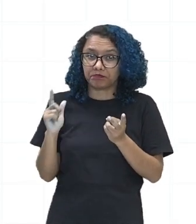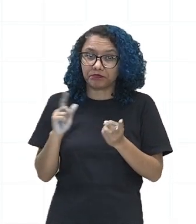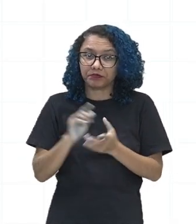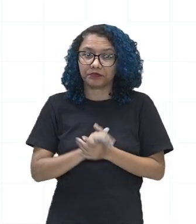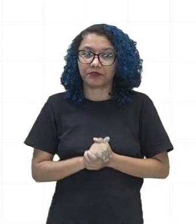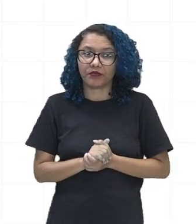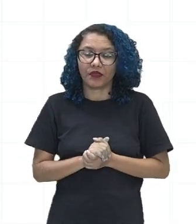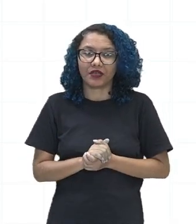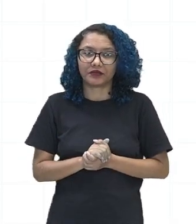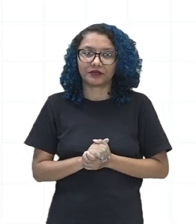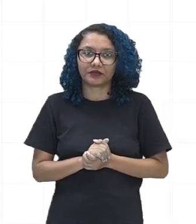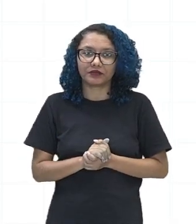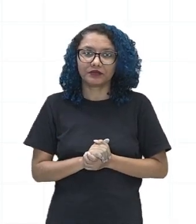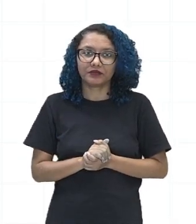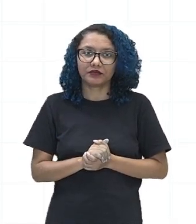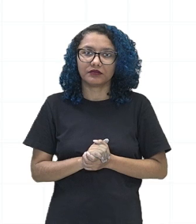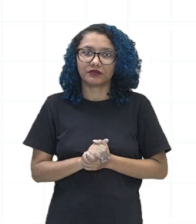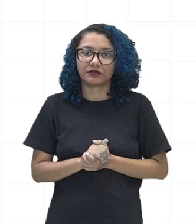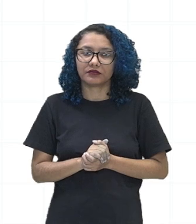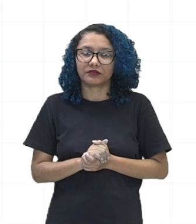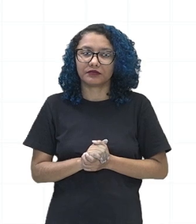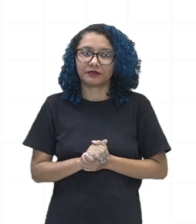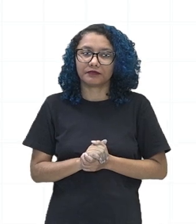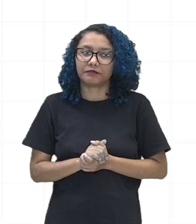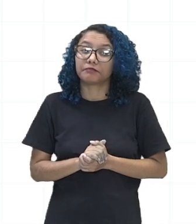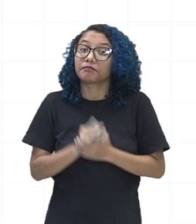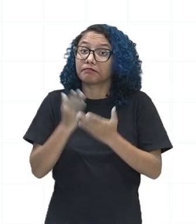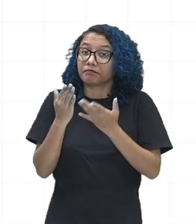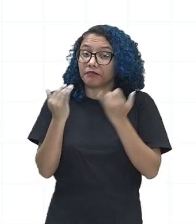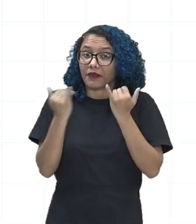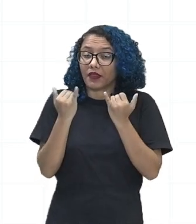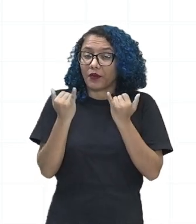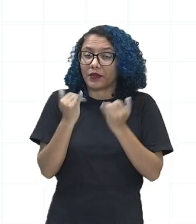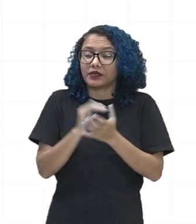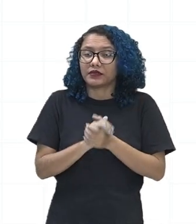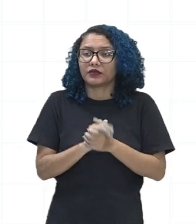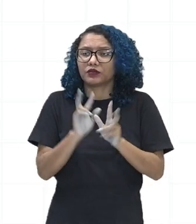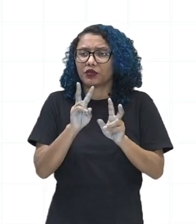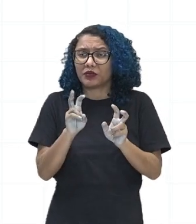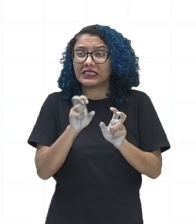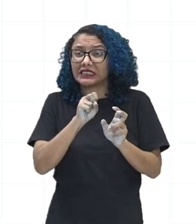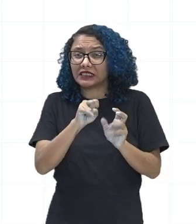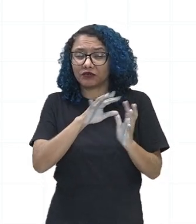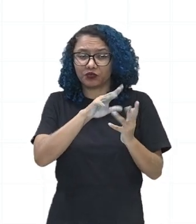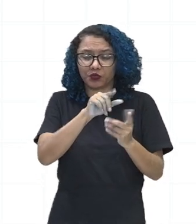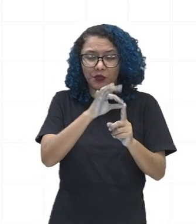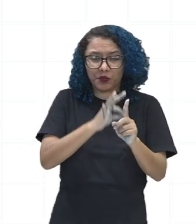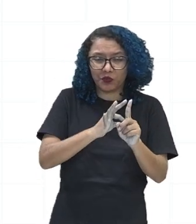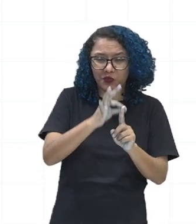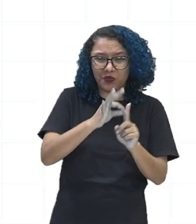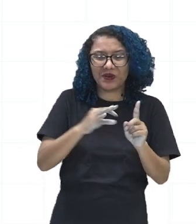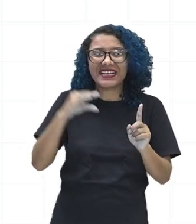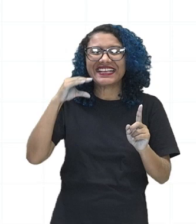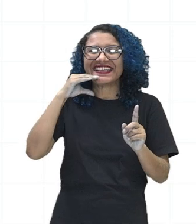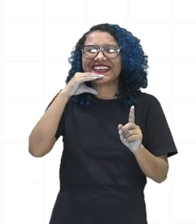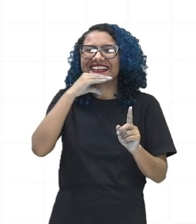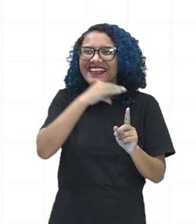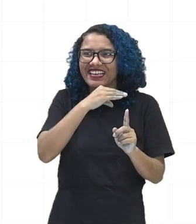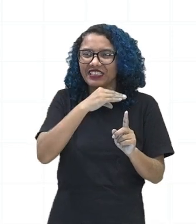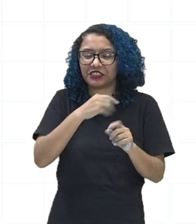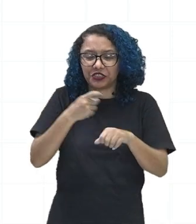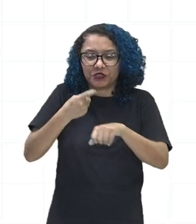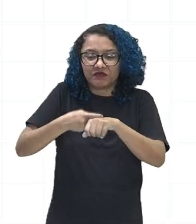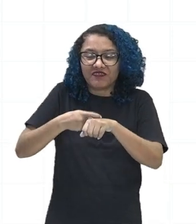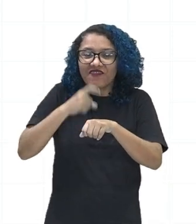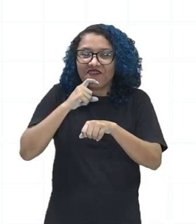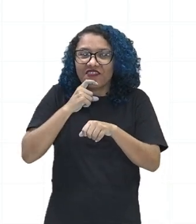essa informação que, à medida que o planeta está aquecendo, calotas polares são derretidas e a quantidade